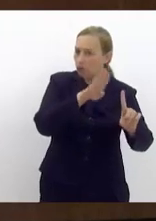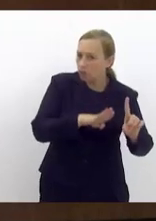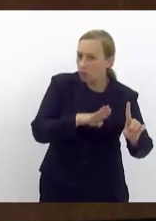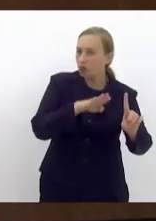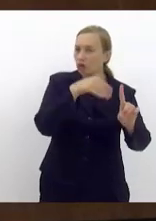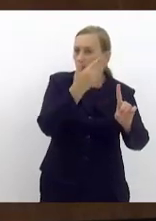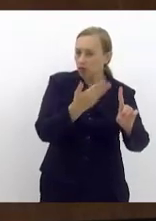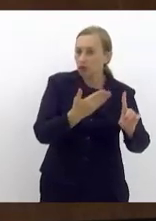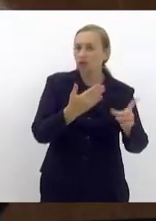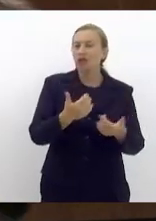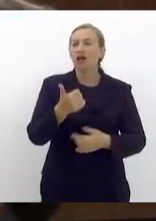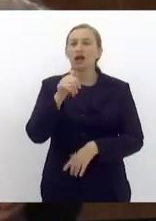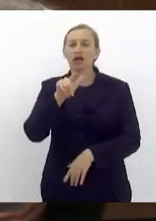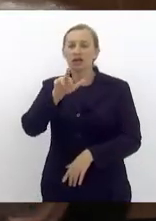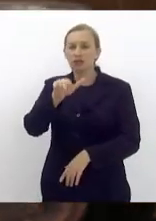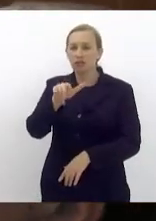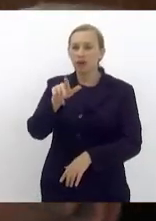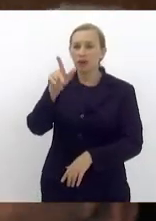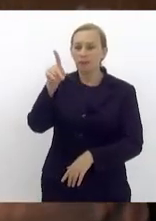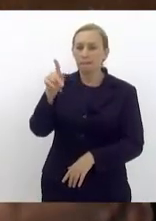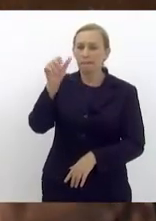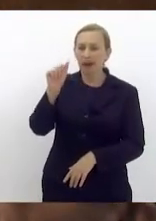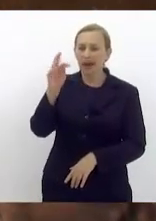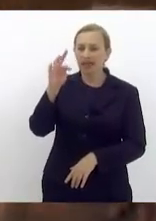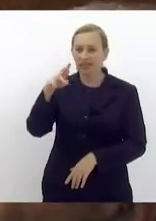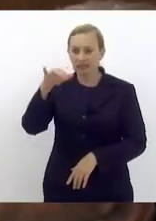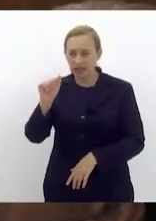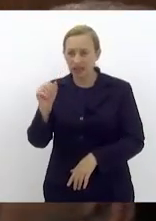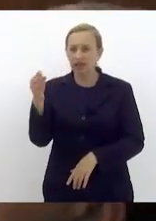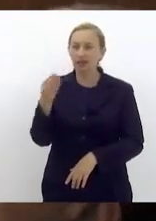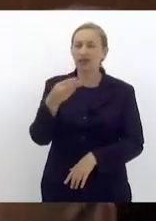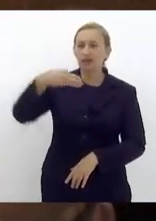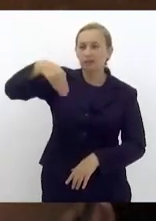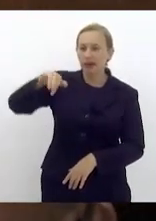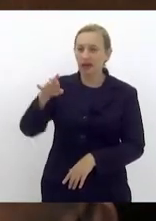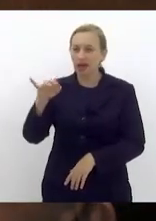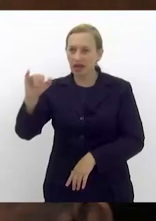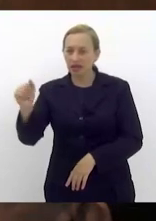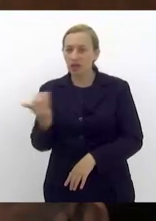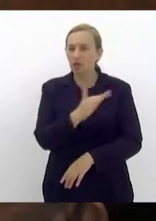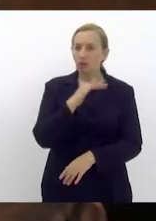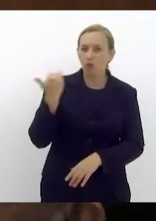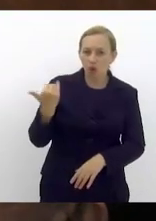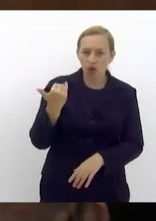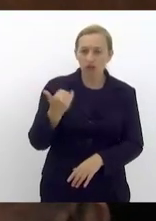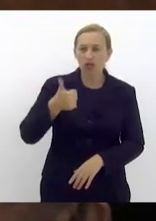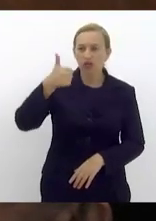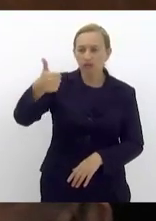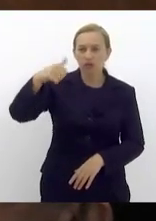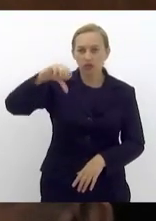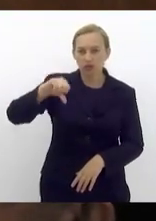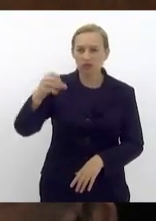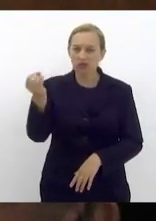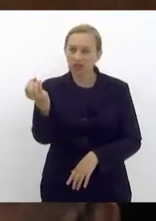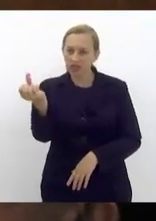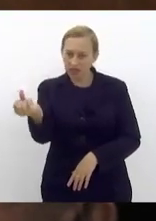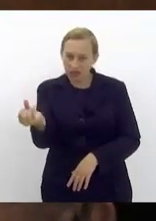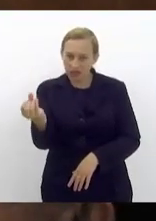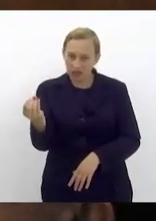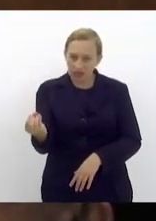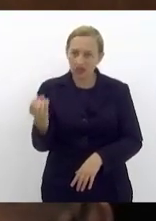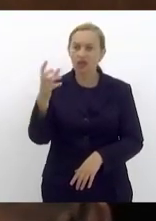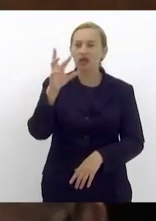reverenciada, das irmãs Pátria Minerva e Maria Tereza, assassinadas em 1960 na